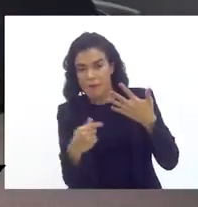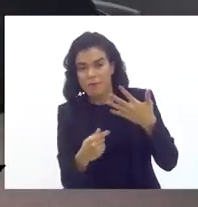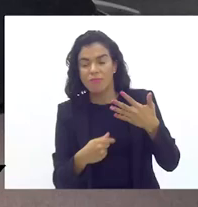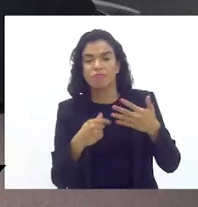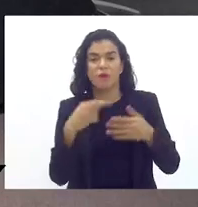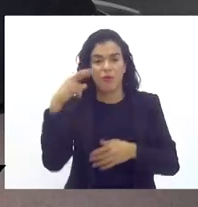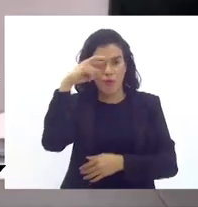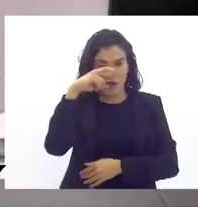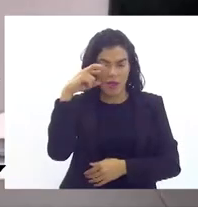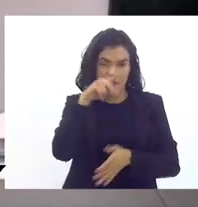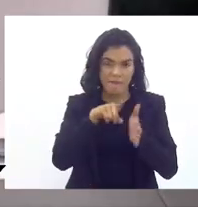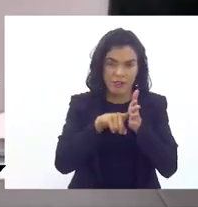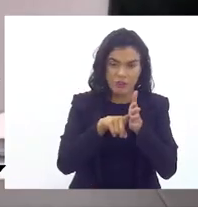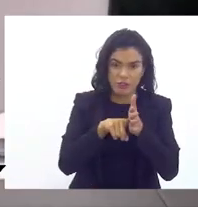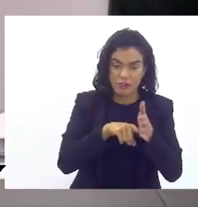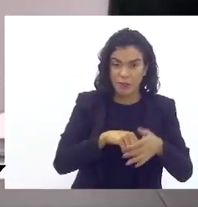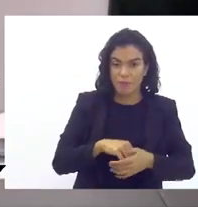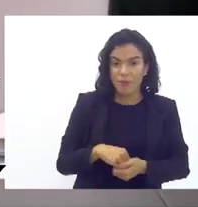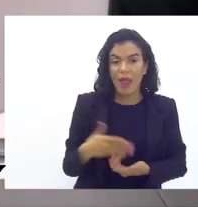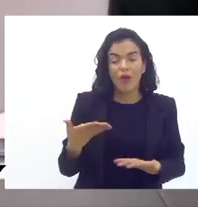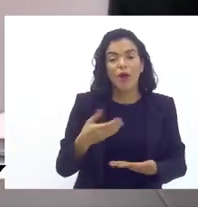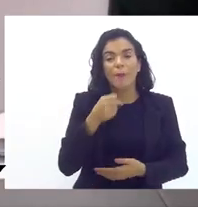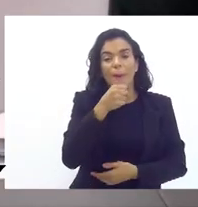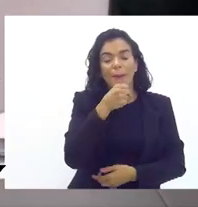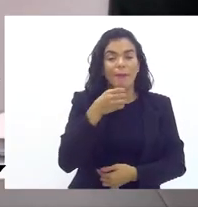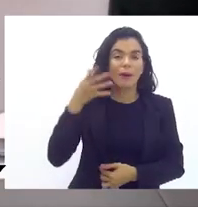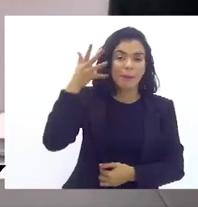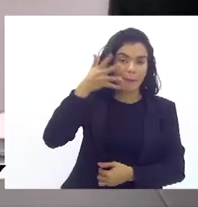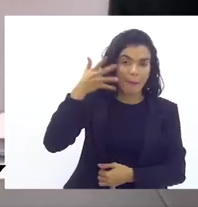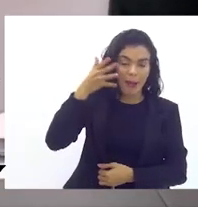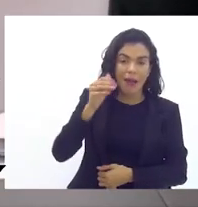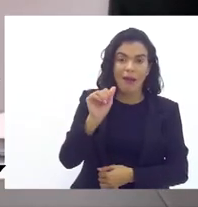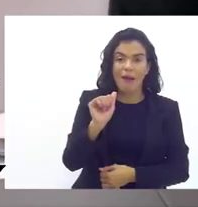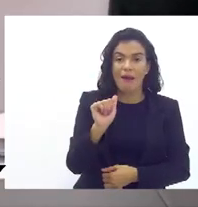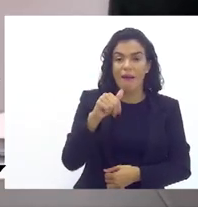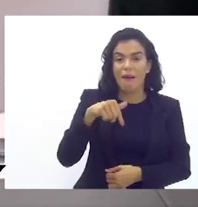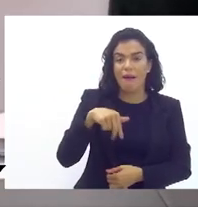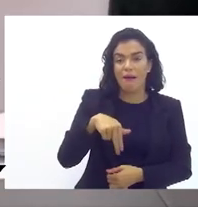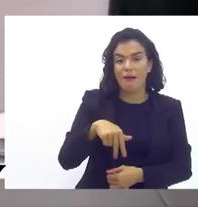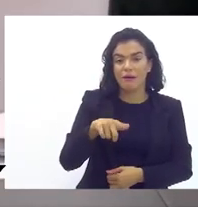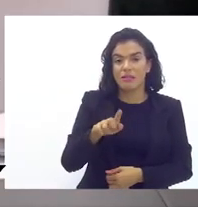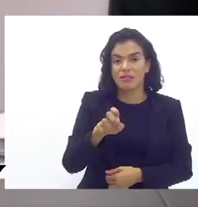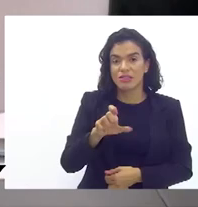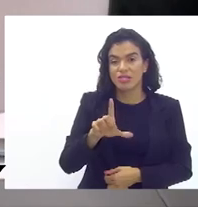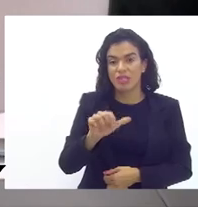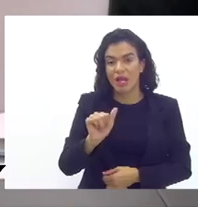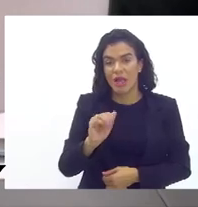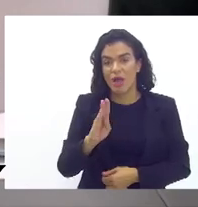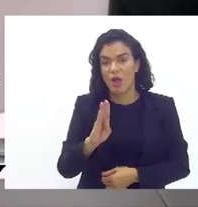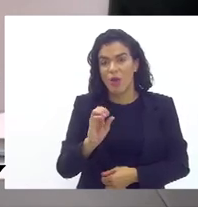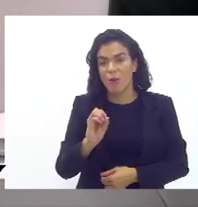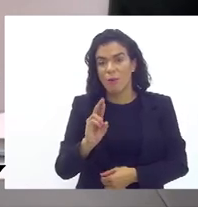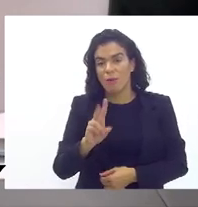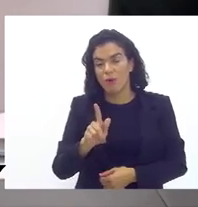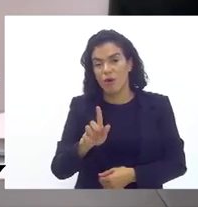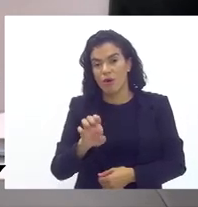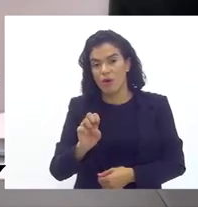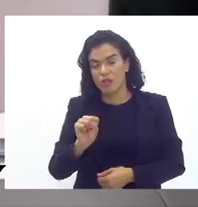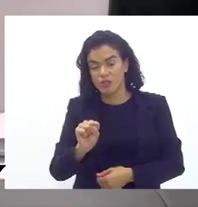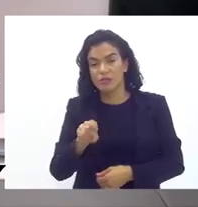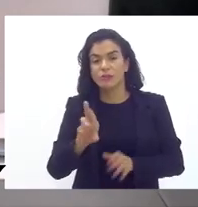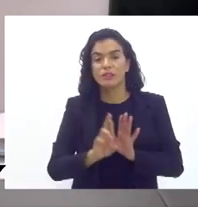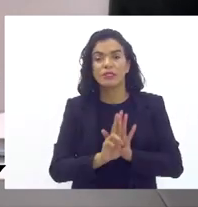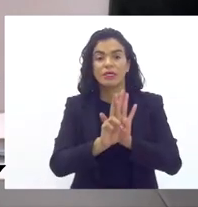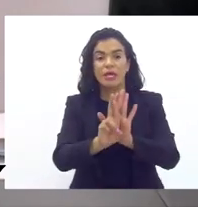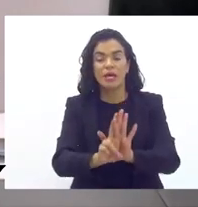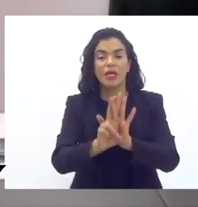da investigação Passa então aqui a palavra para a Ângela Borges que em Bangu que representa que advocacia